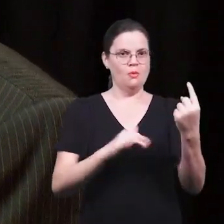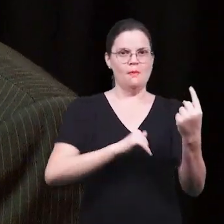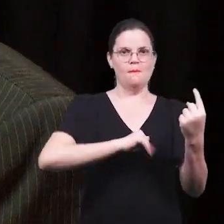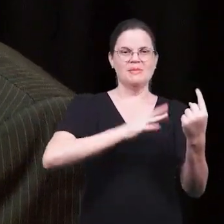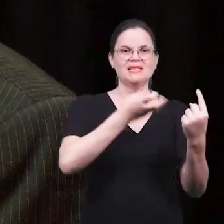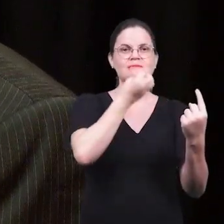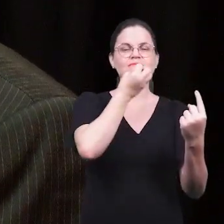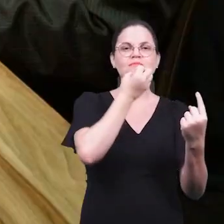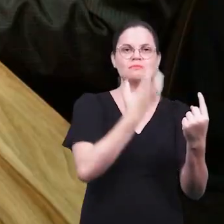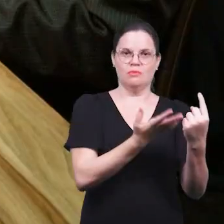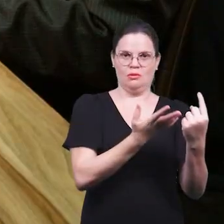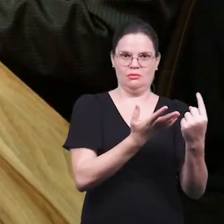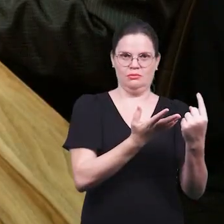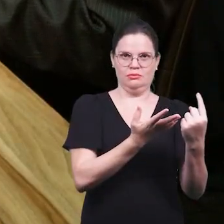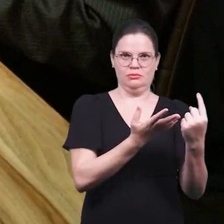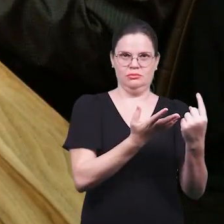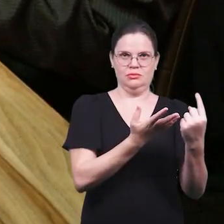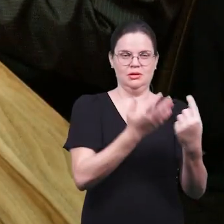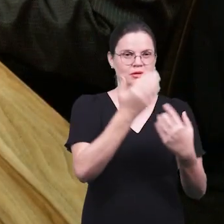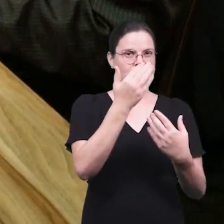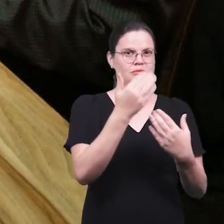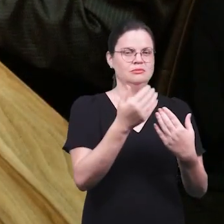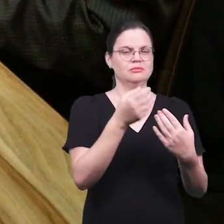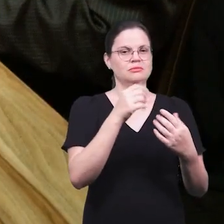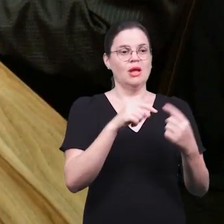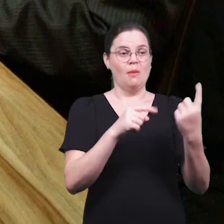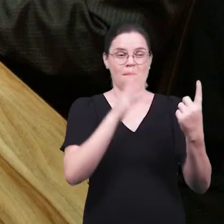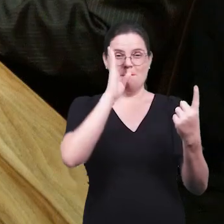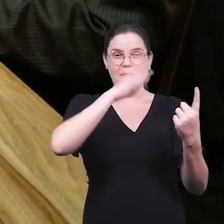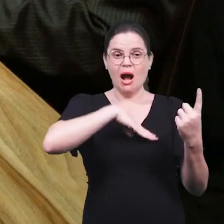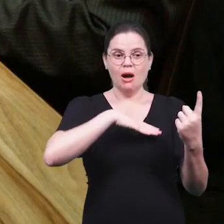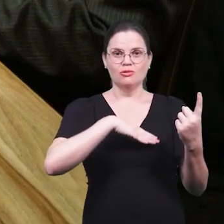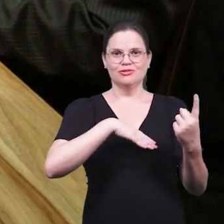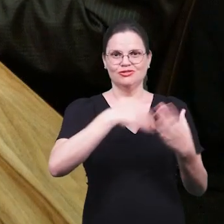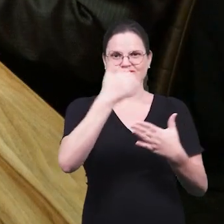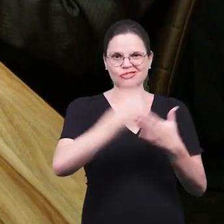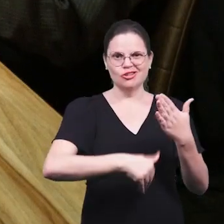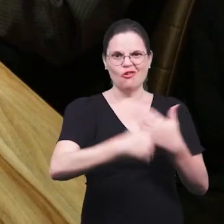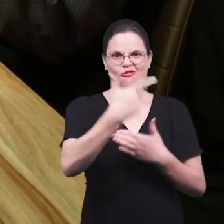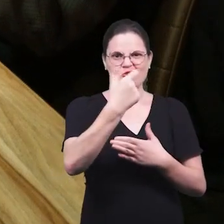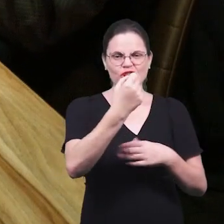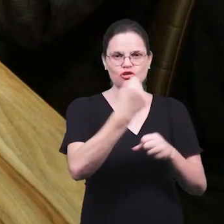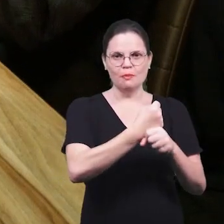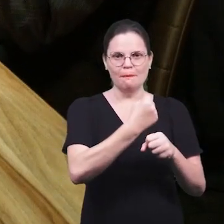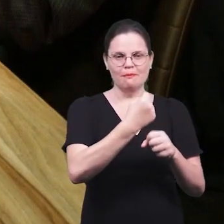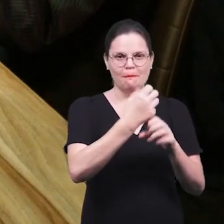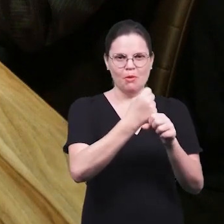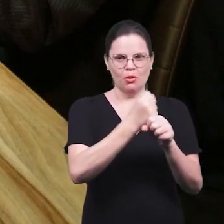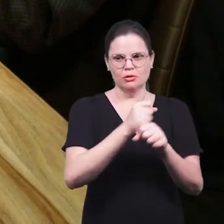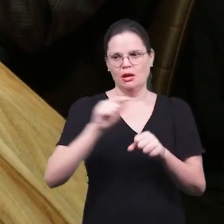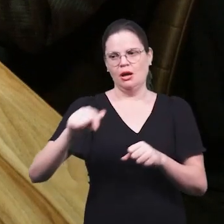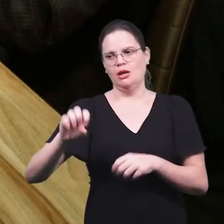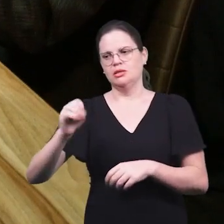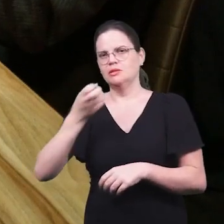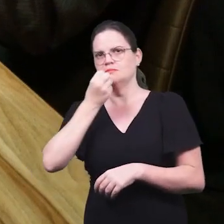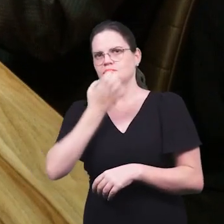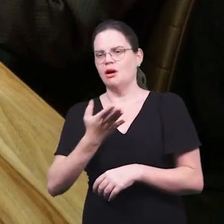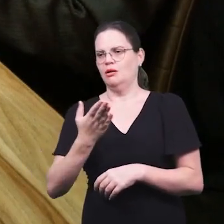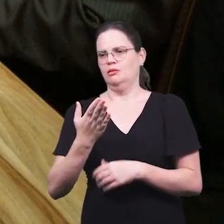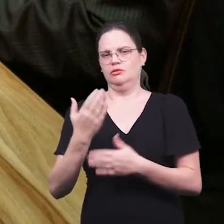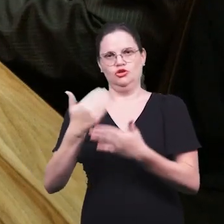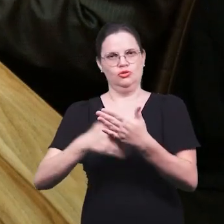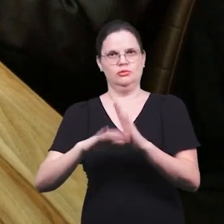mão pesada e tirou 20 pontos tranquilo dos candidatos. Todo mundo. E o outro teve a mão mais leve.